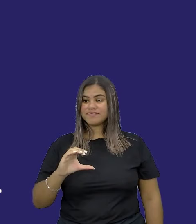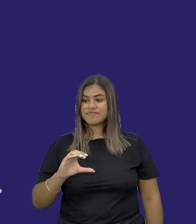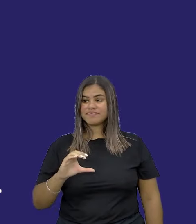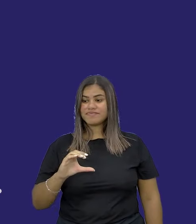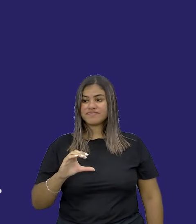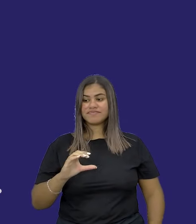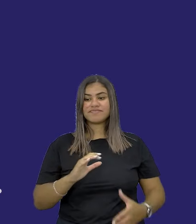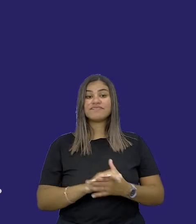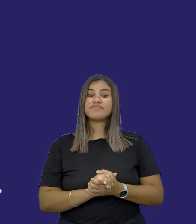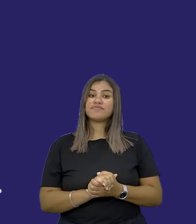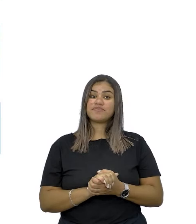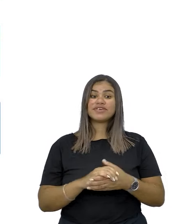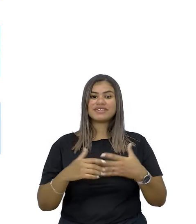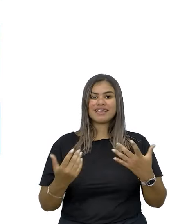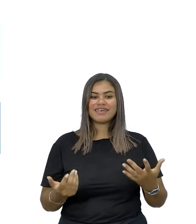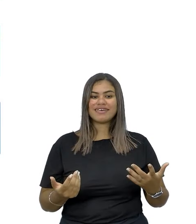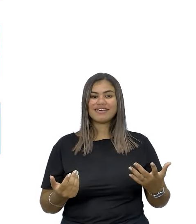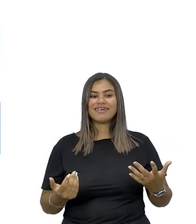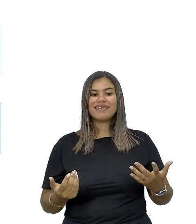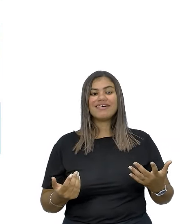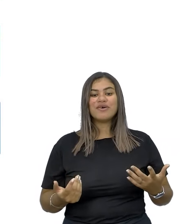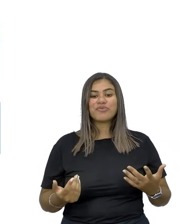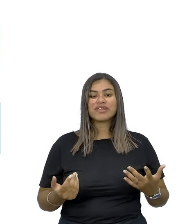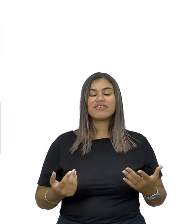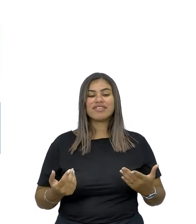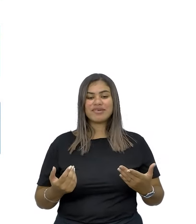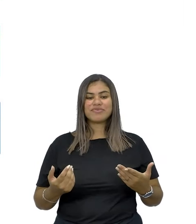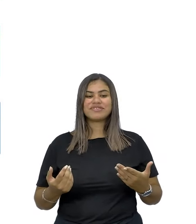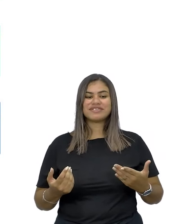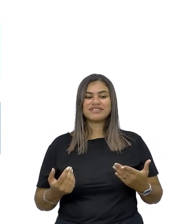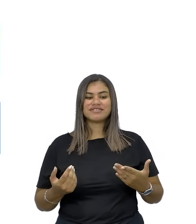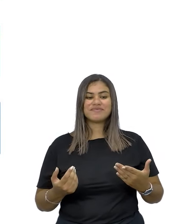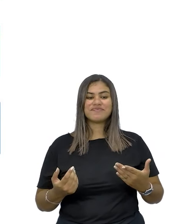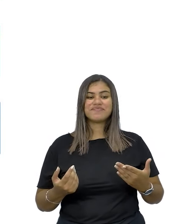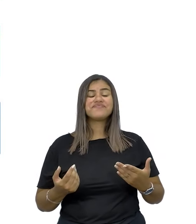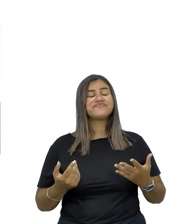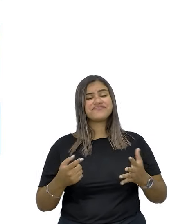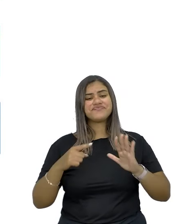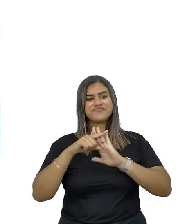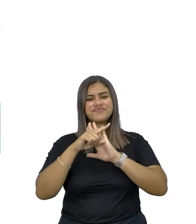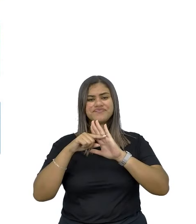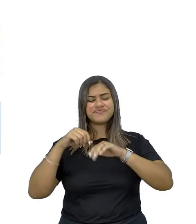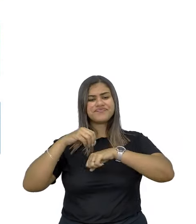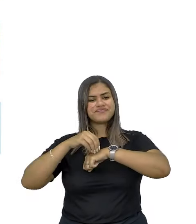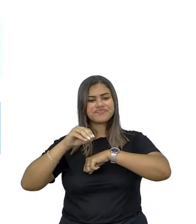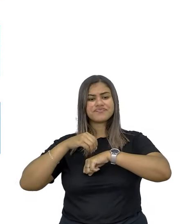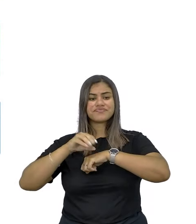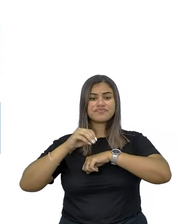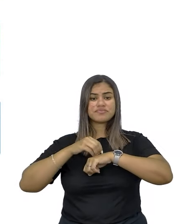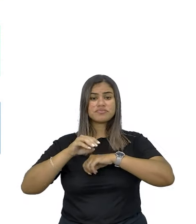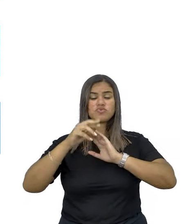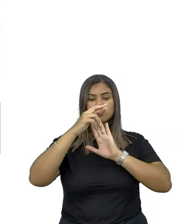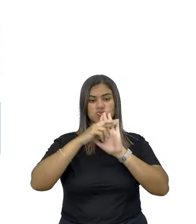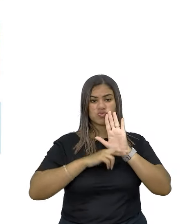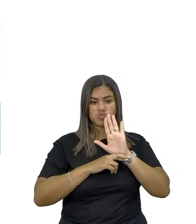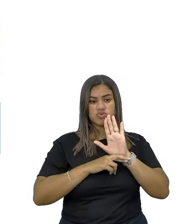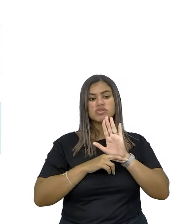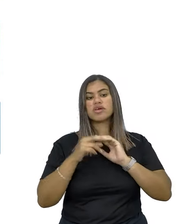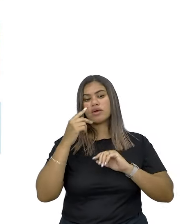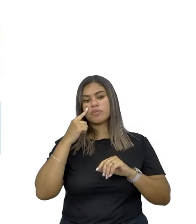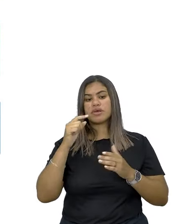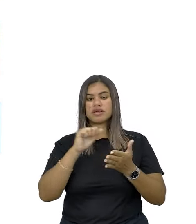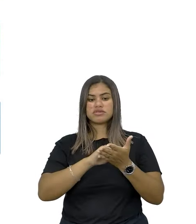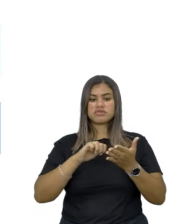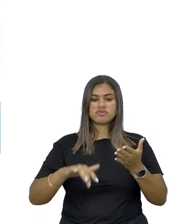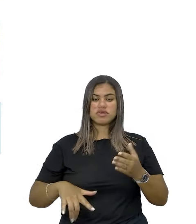de formação? Bom, nós vamos estar observando, a respeito do nosso modelo de sugestão de roteiro, o quê? Nós vamos analisar a sequência de